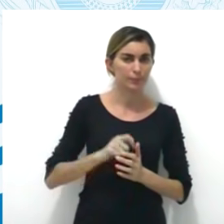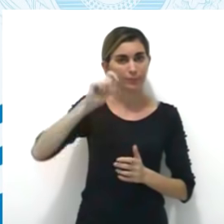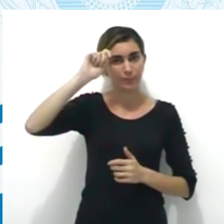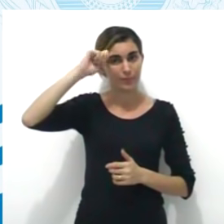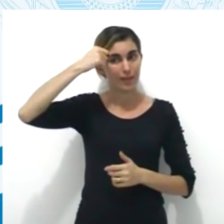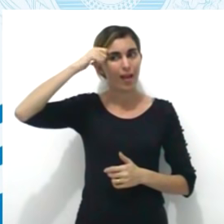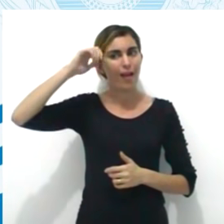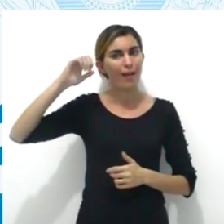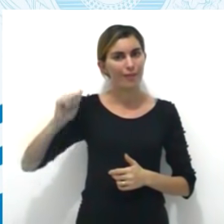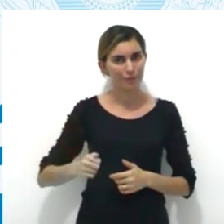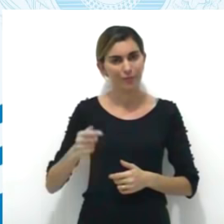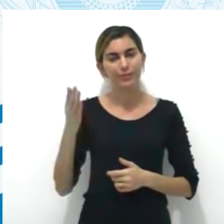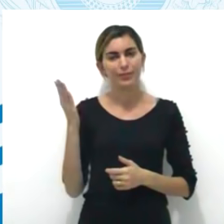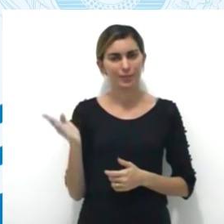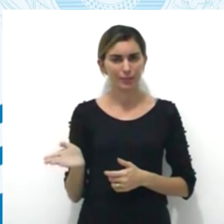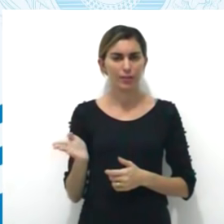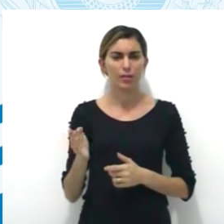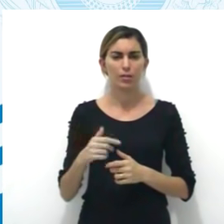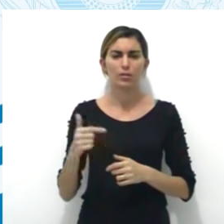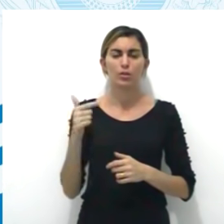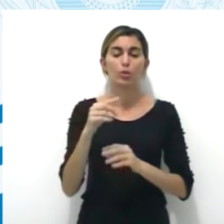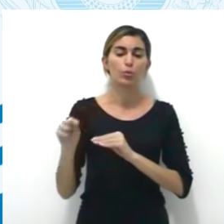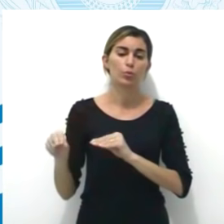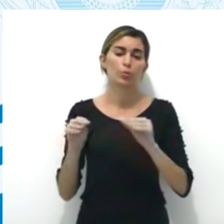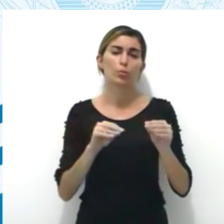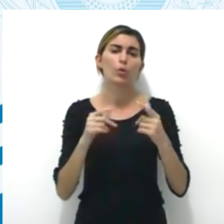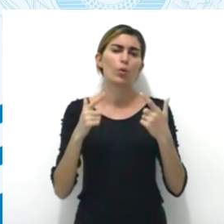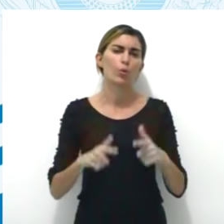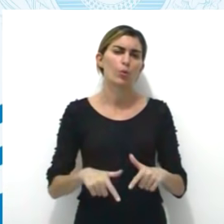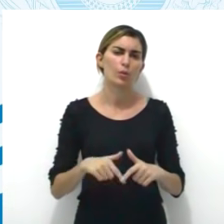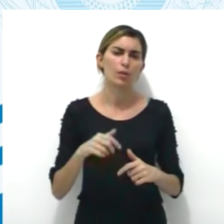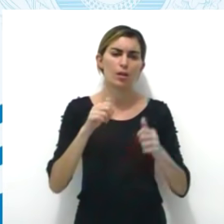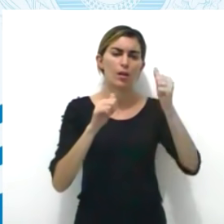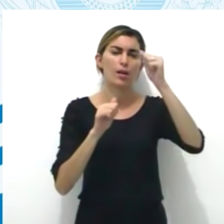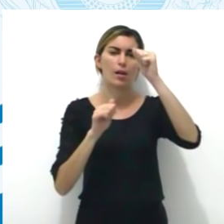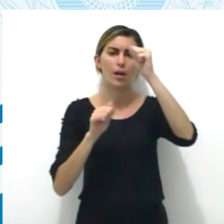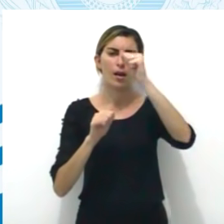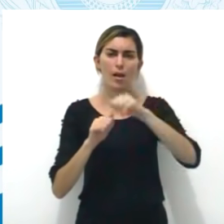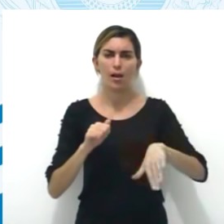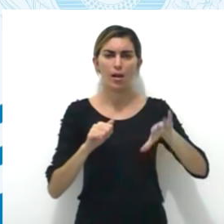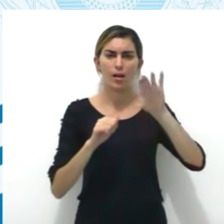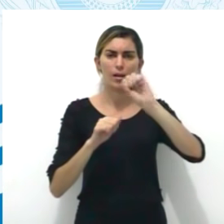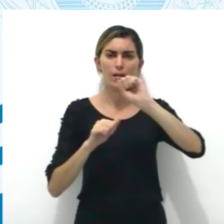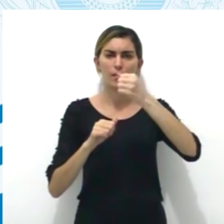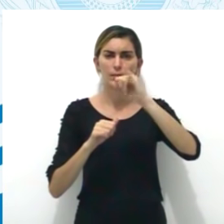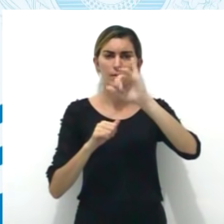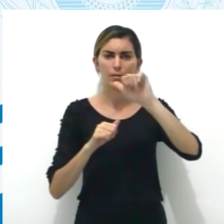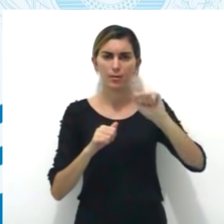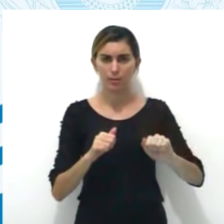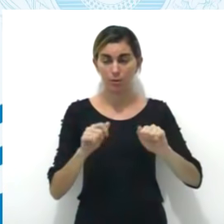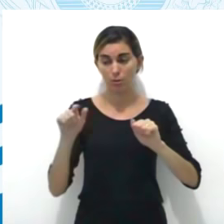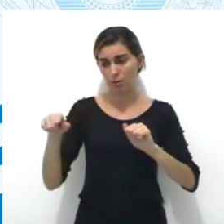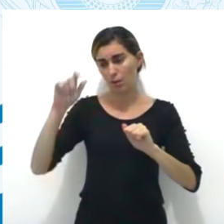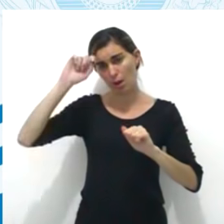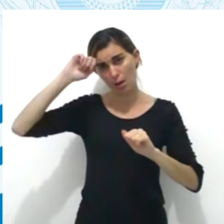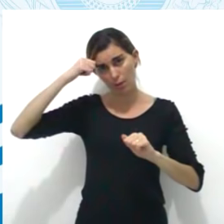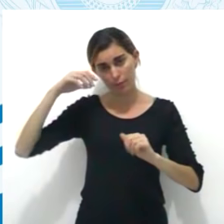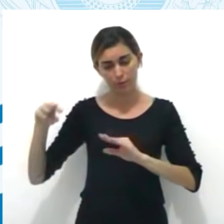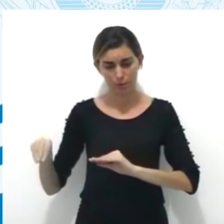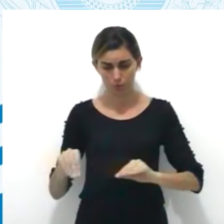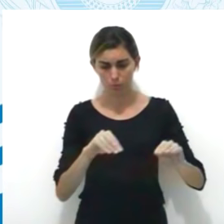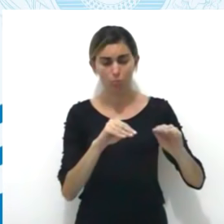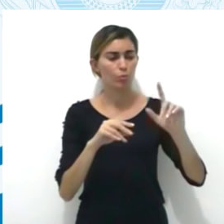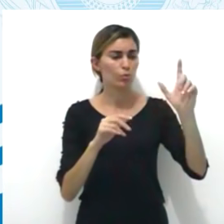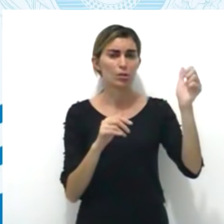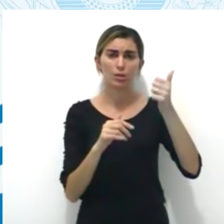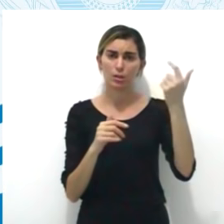onde? Da África. E segundo, iam para onde? Para Ásia. O primeiro grupo teria vindo da